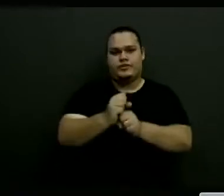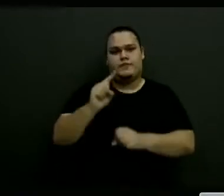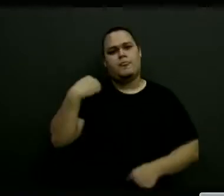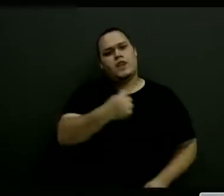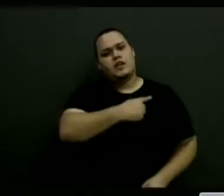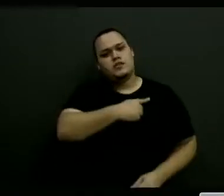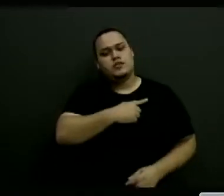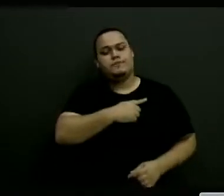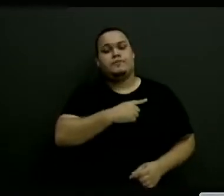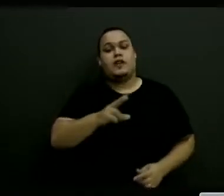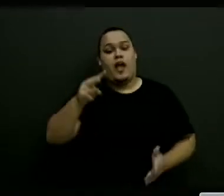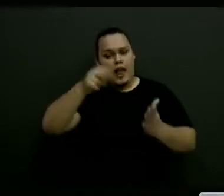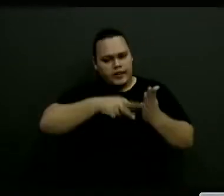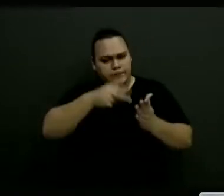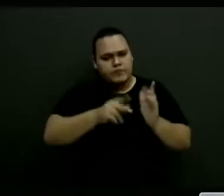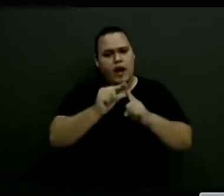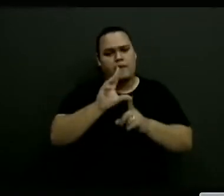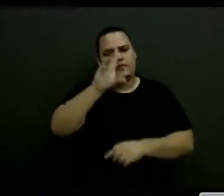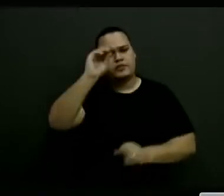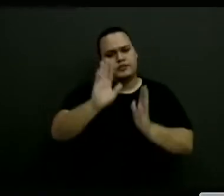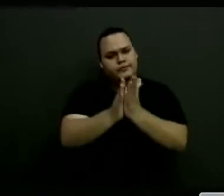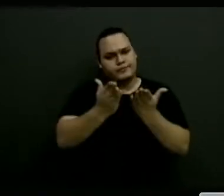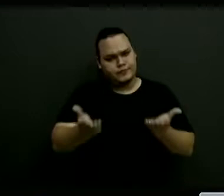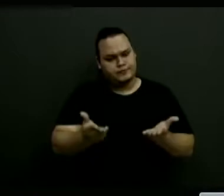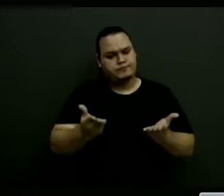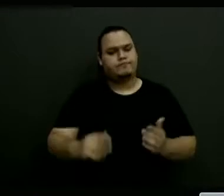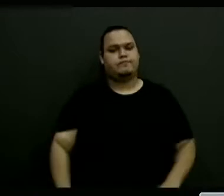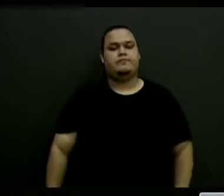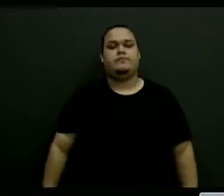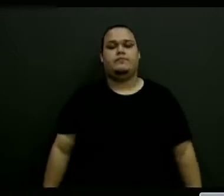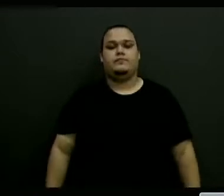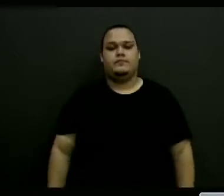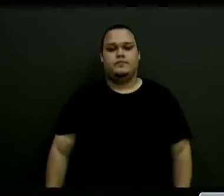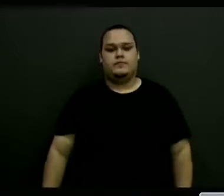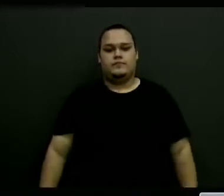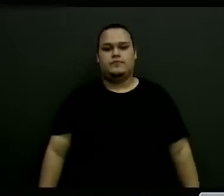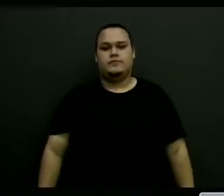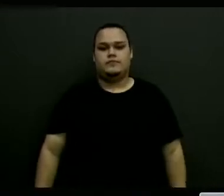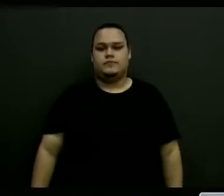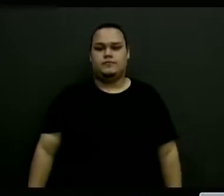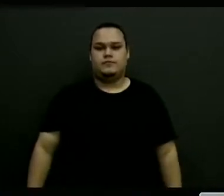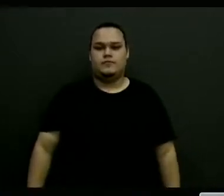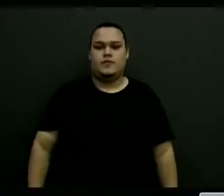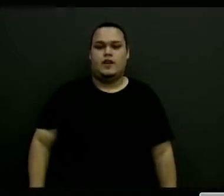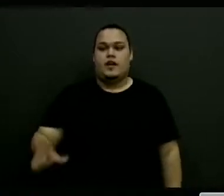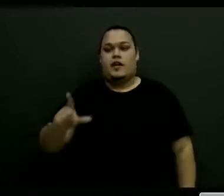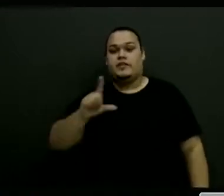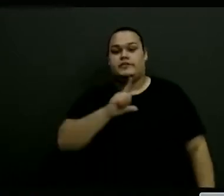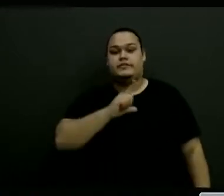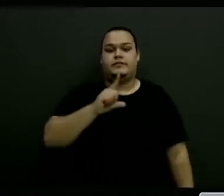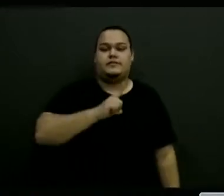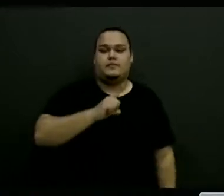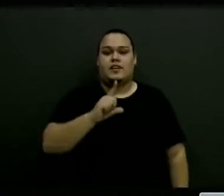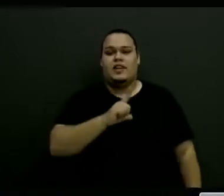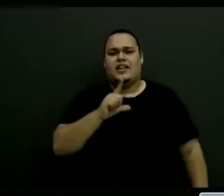No livro de Êxodo, capítulo 35, versículo 31, há um belo ensinamento sobre os artífices do